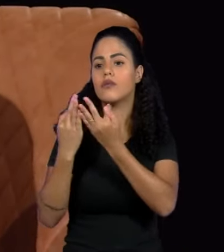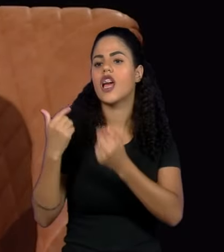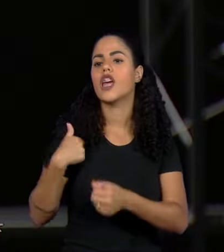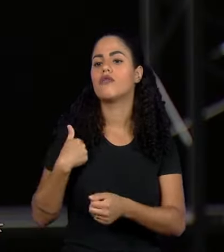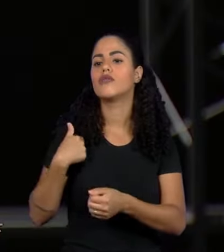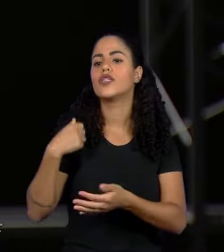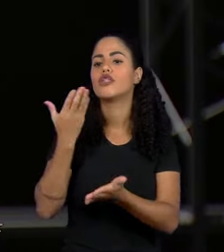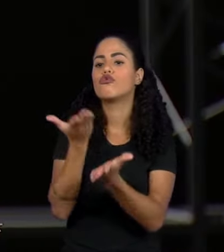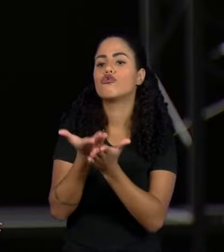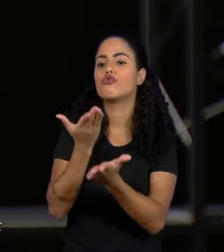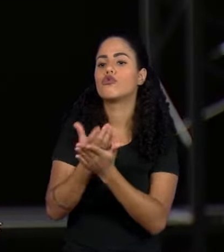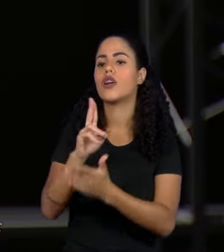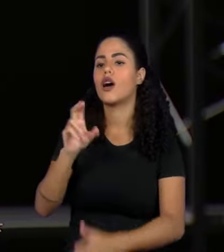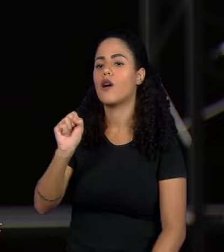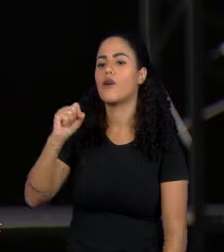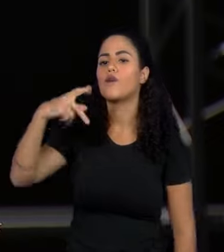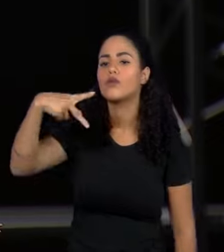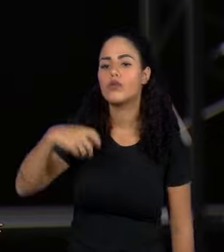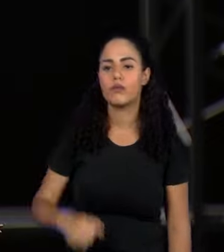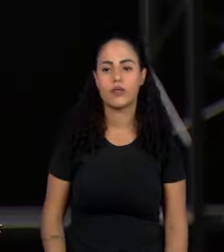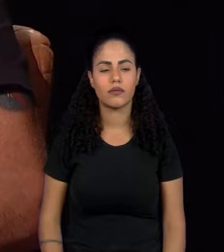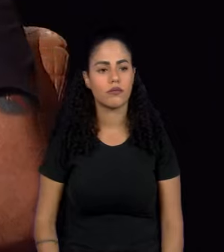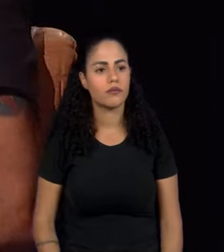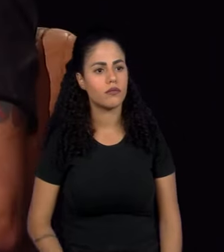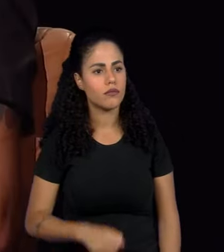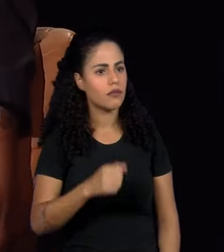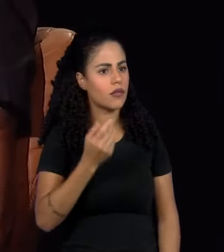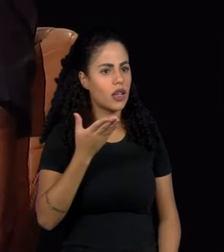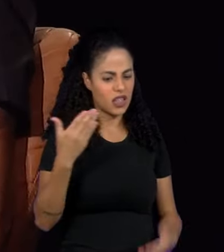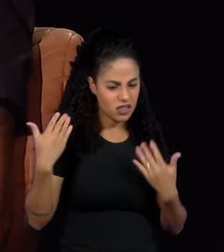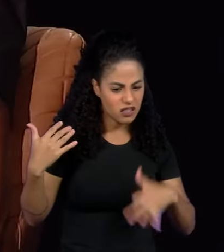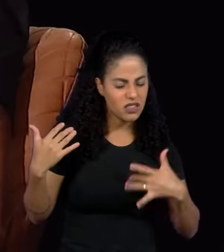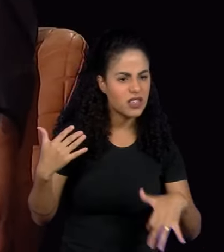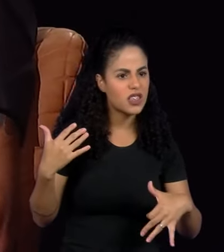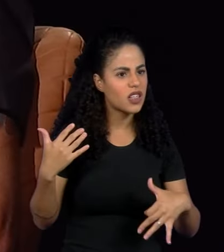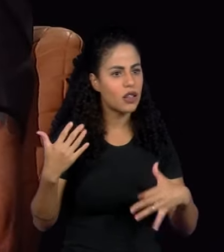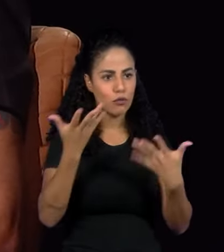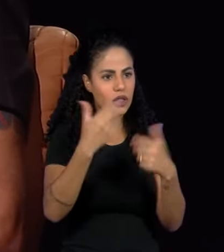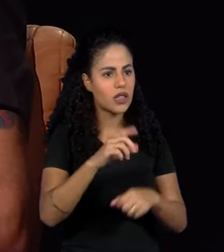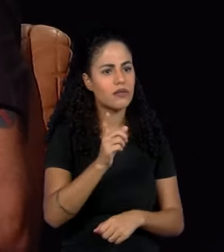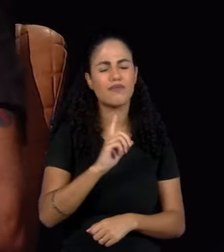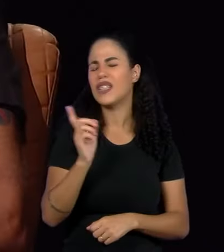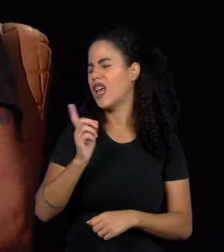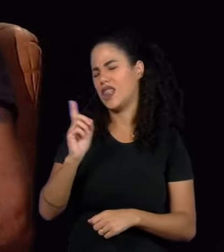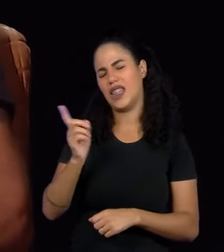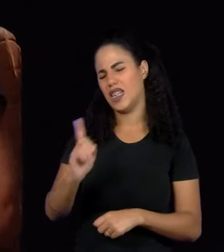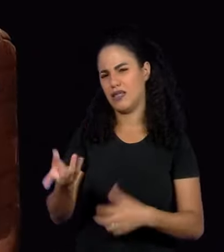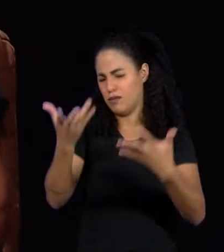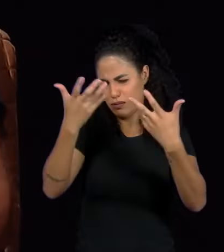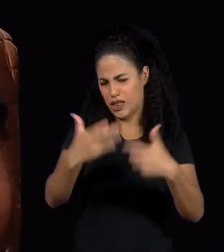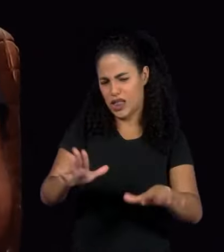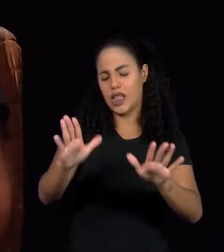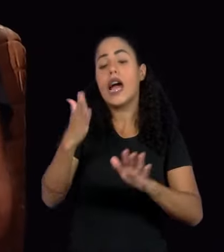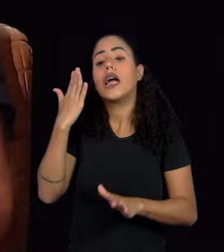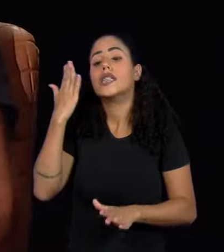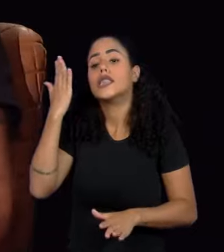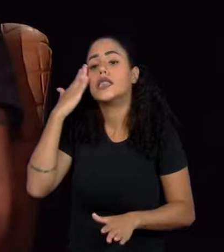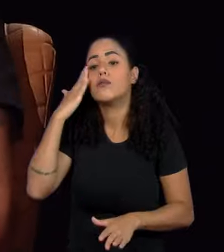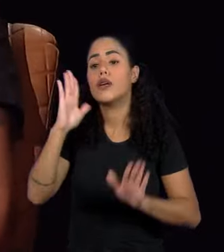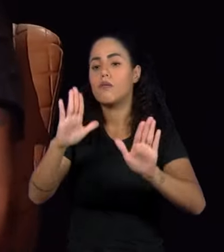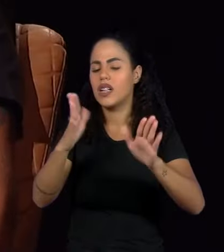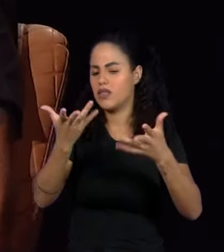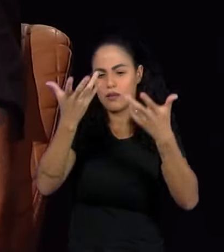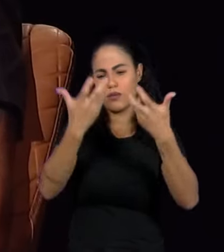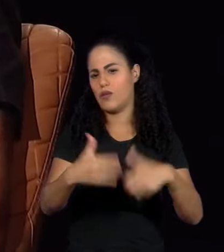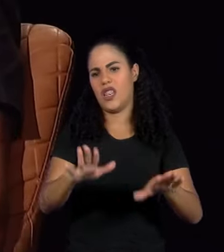na USP. A questão de ser instrumentista nunca me atraiu. Eu tocava um pouco de violão, entendeu? 3, 4 acordes, mas não era